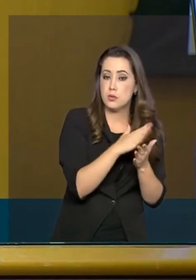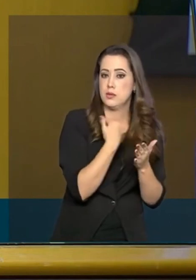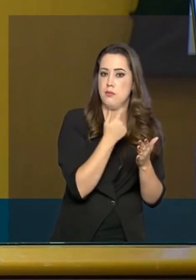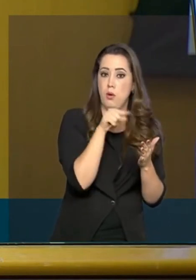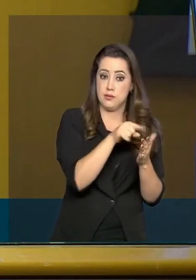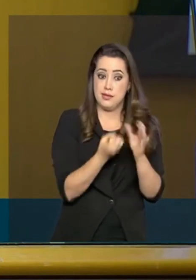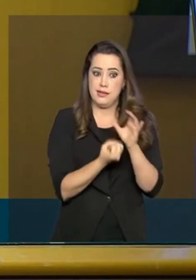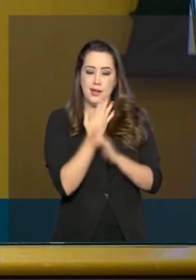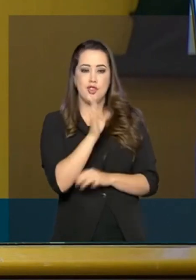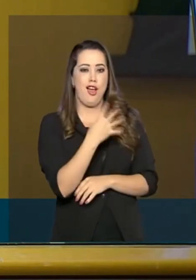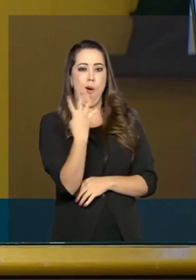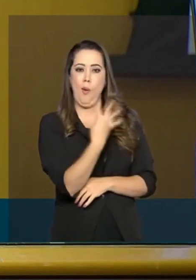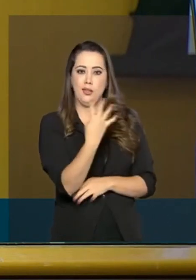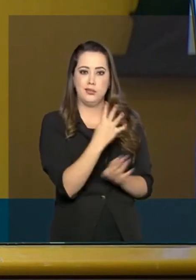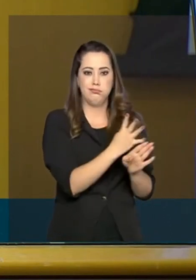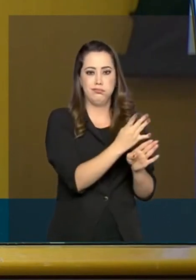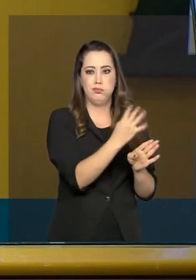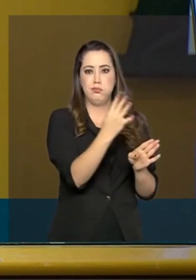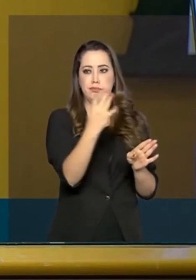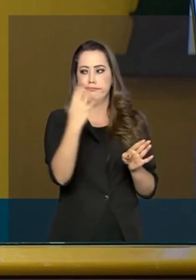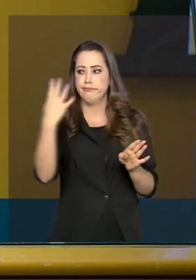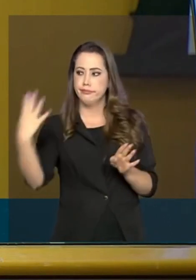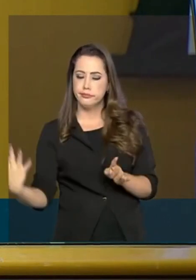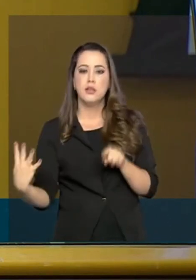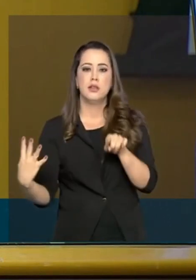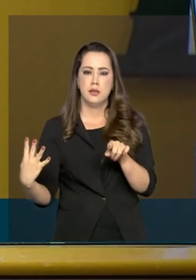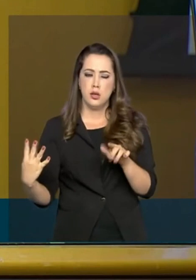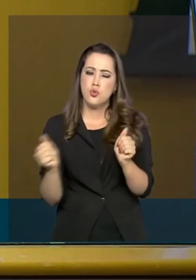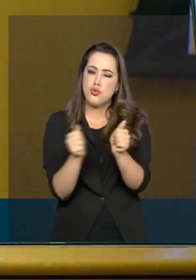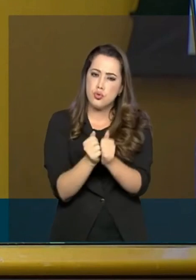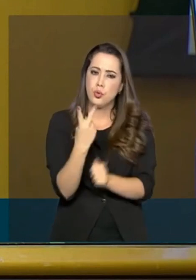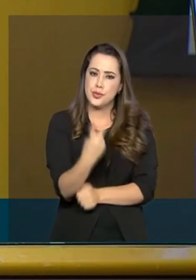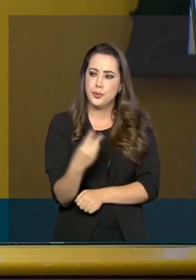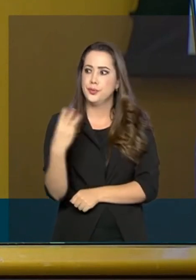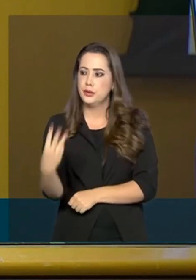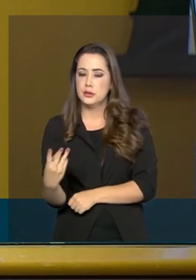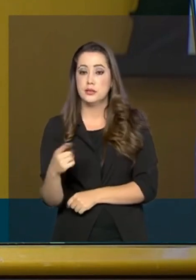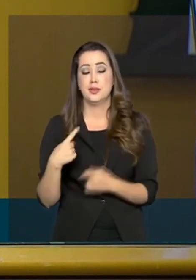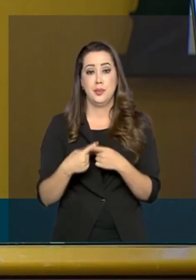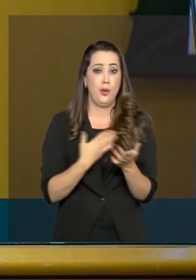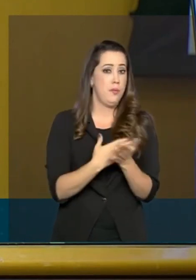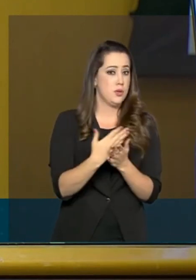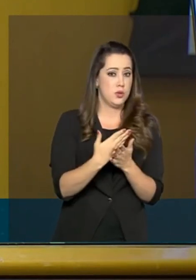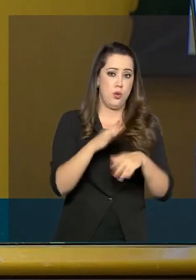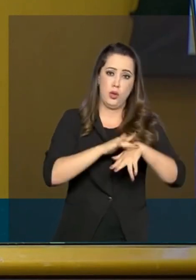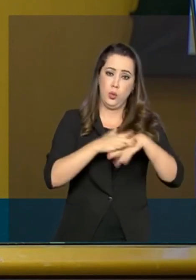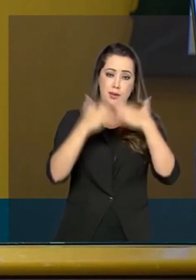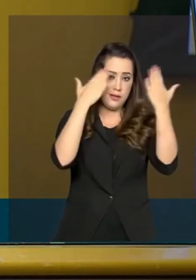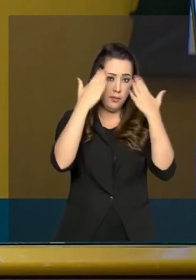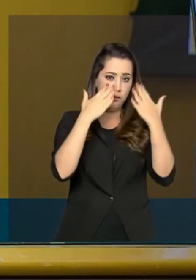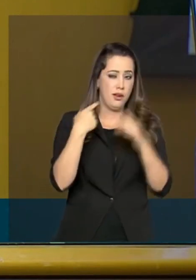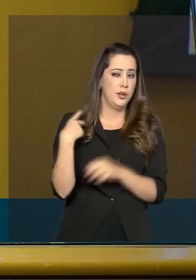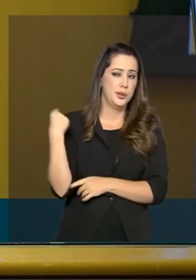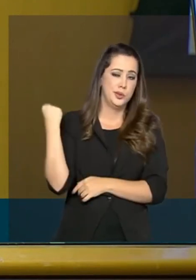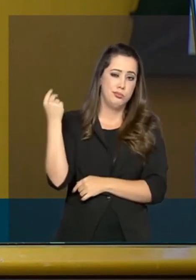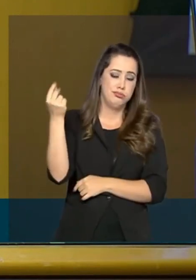tempo. Porque uma vez desencadeado um quadro psiquiátrico, ele se mantém por anos. E qual foi a situação que nós